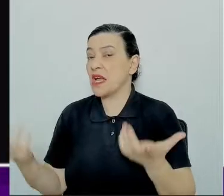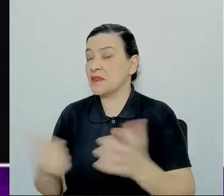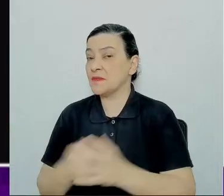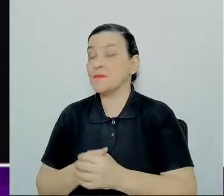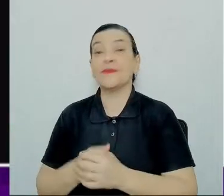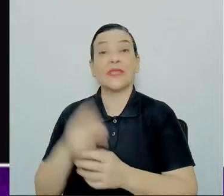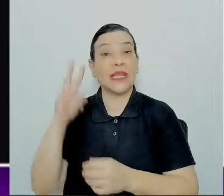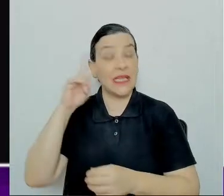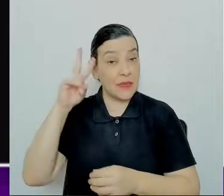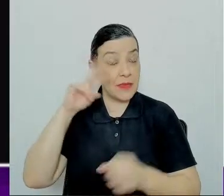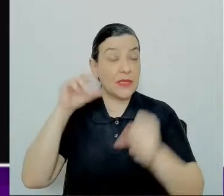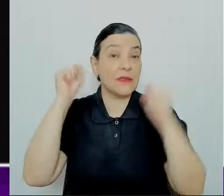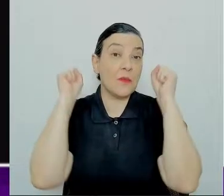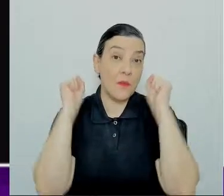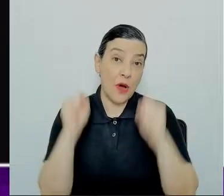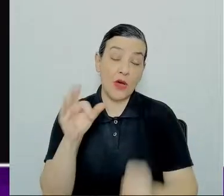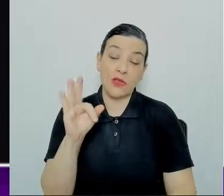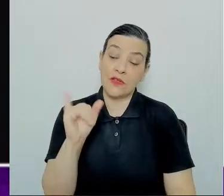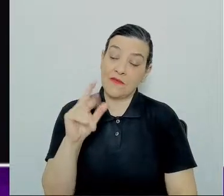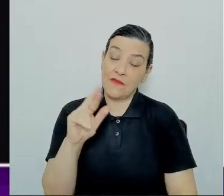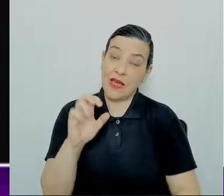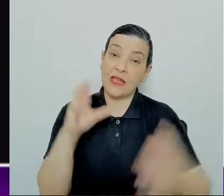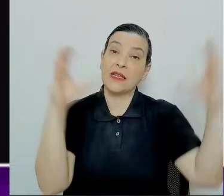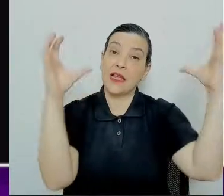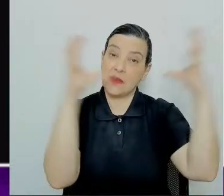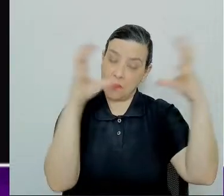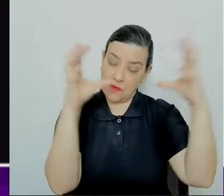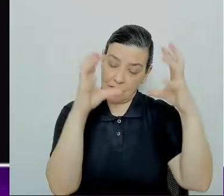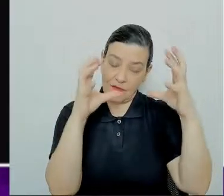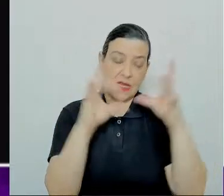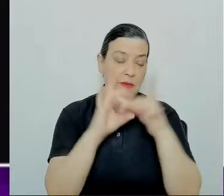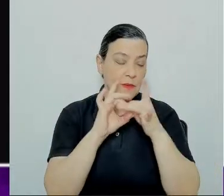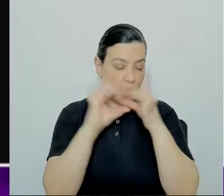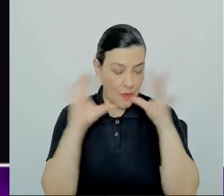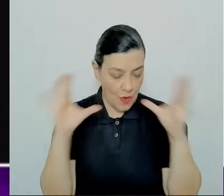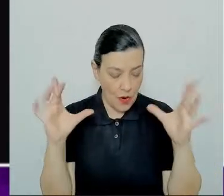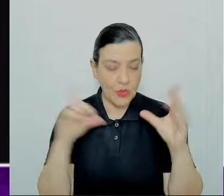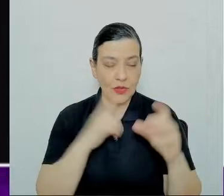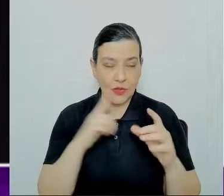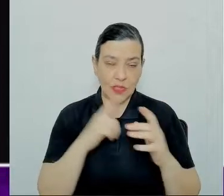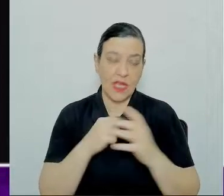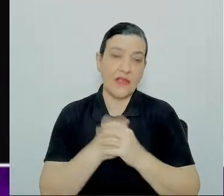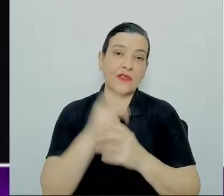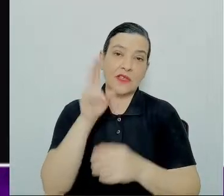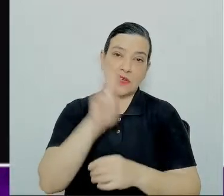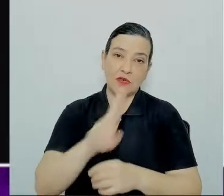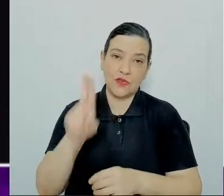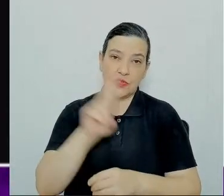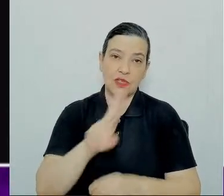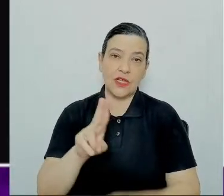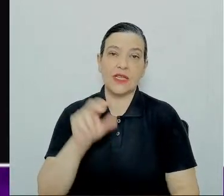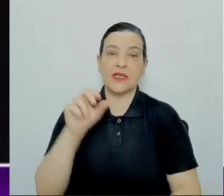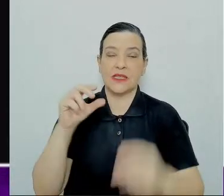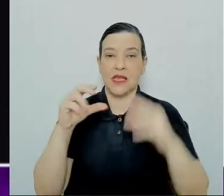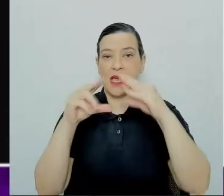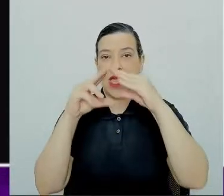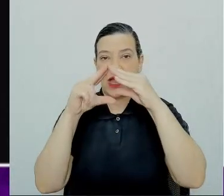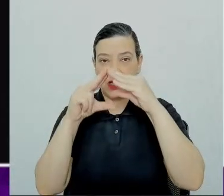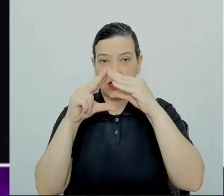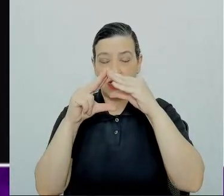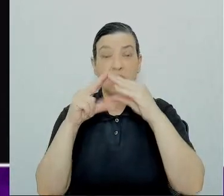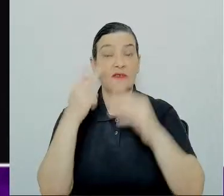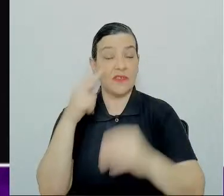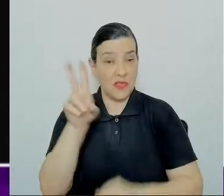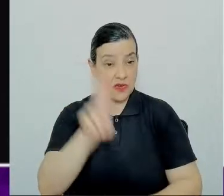que eu posso ter um firewall na nuvem, tanto, por exemplo, se você utiliza Azure, um Azure Firewall, onde você pode utilizar